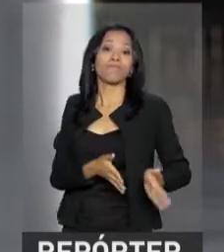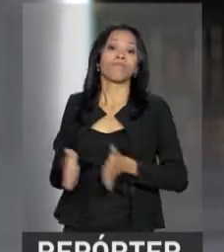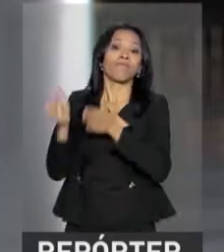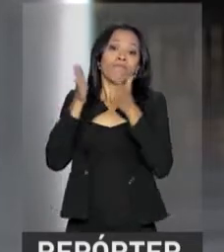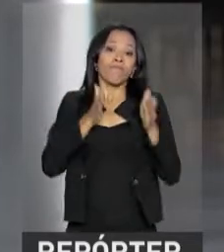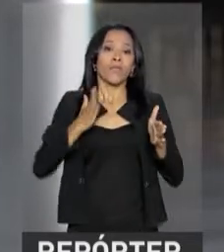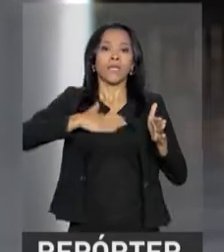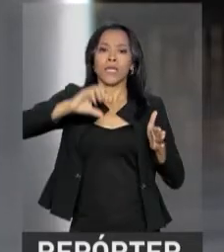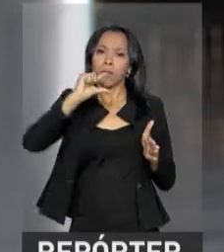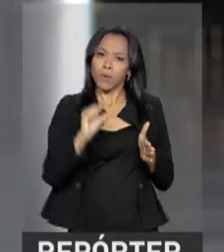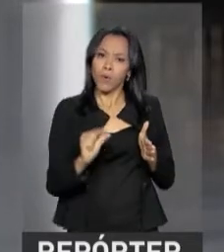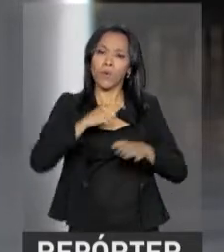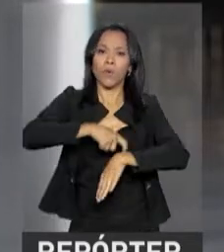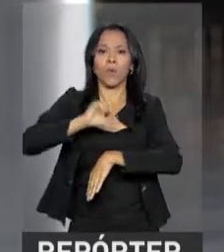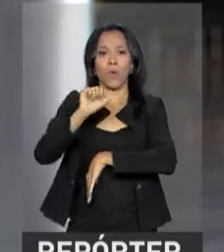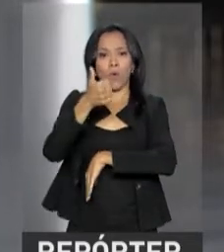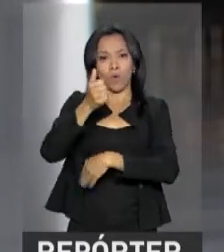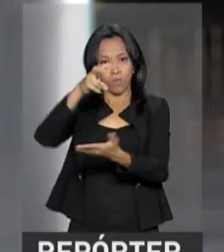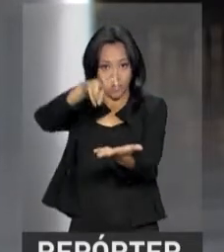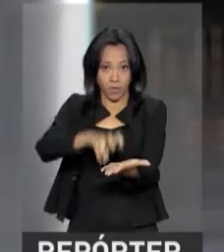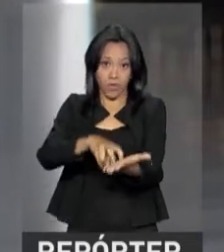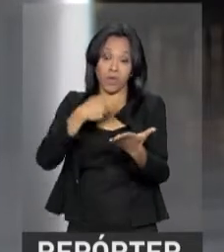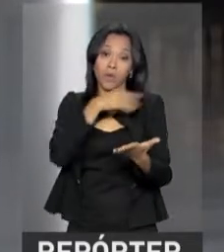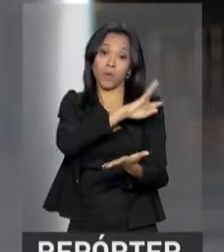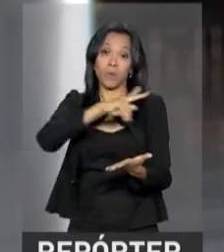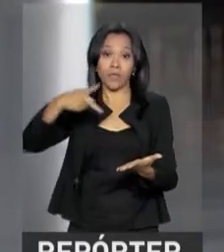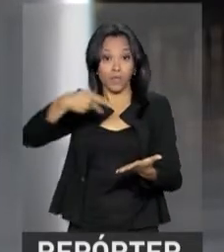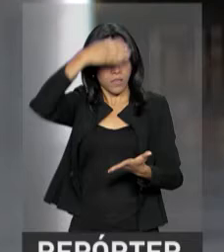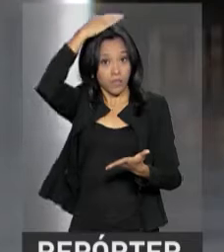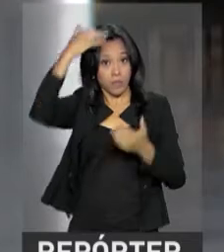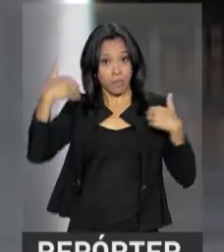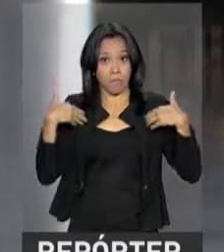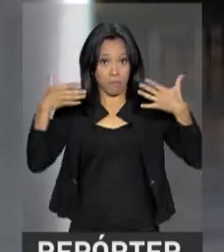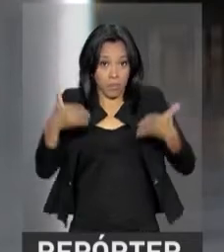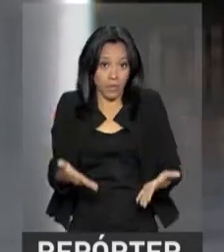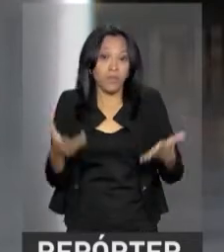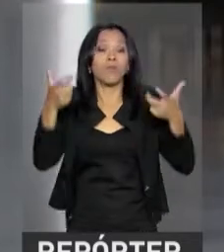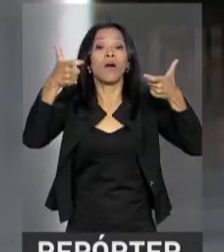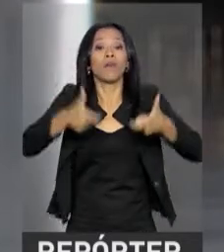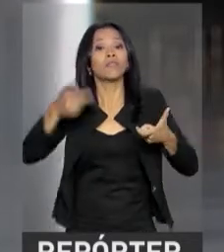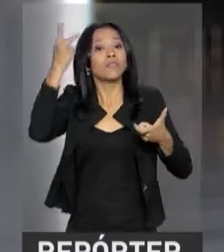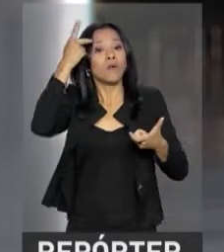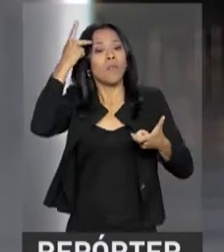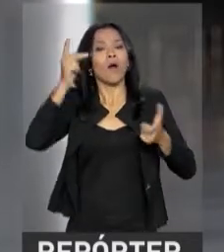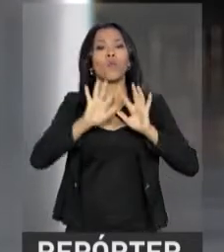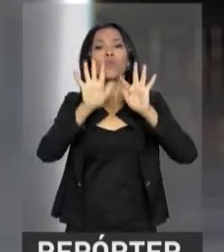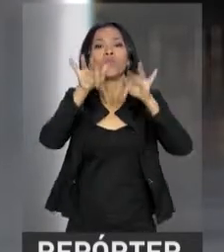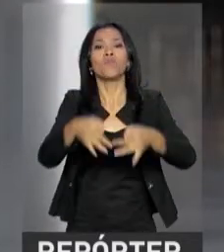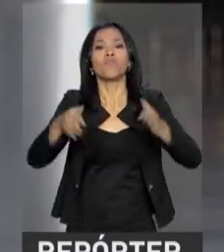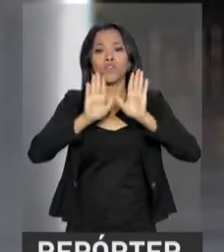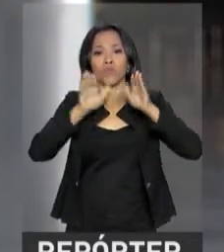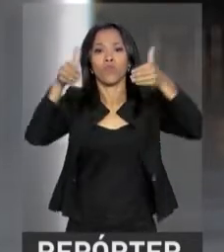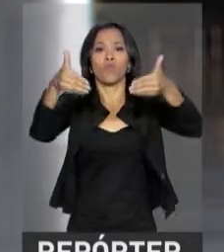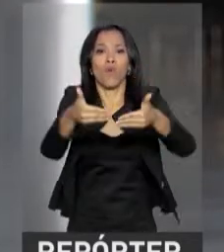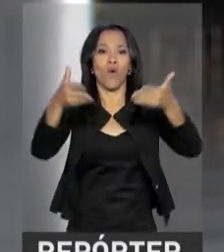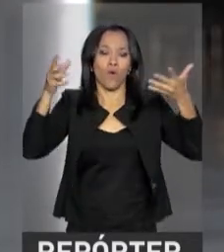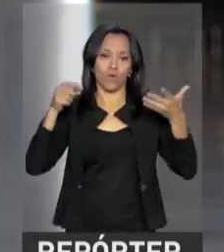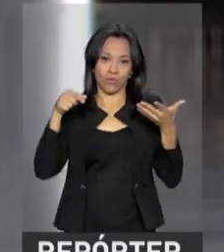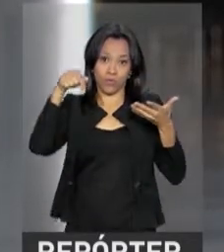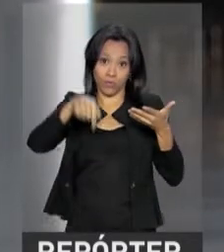11 horas da manhã o presidente michel temer participa em são paulo do encerramento do fórum riscos para negócios